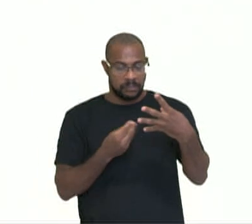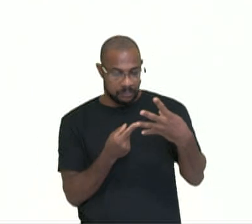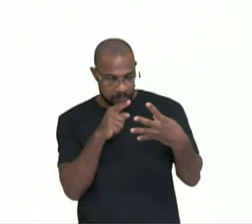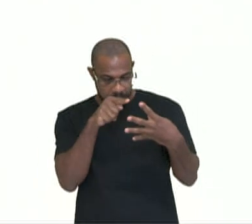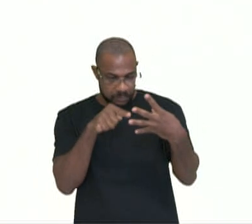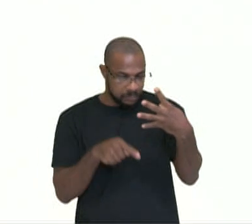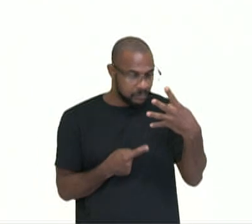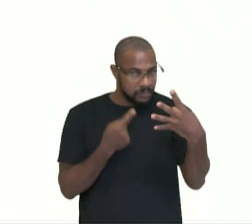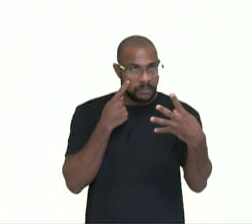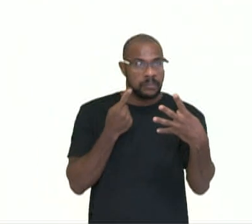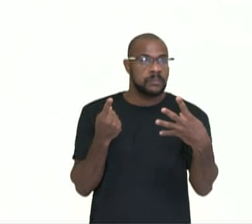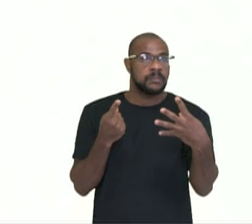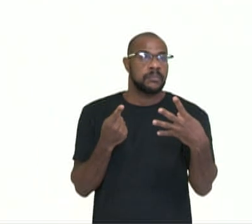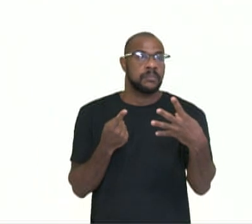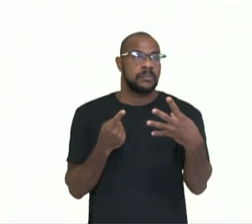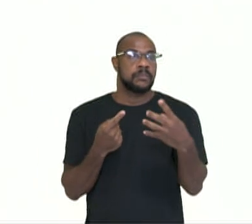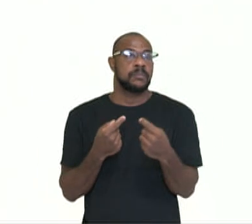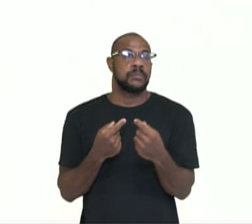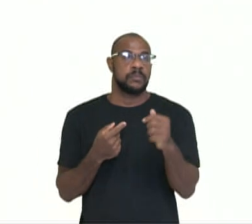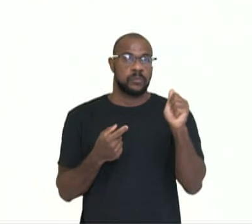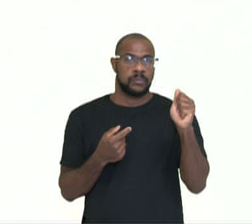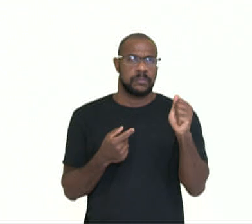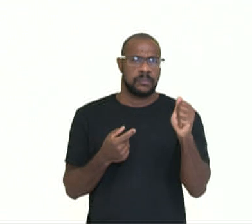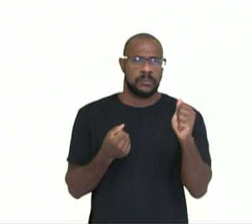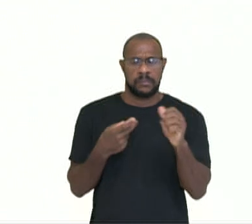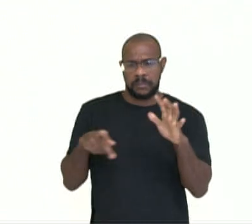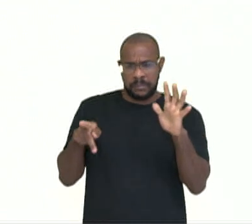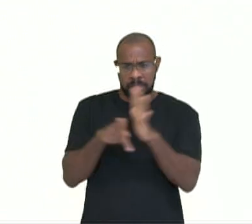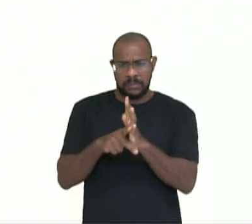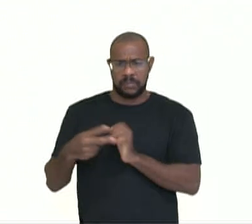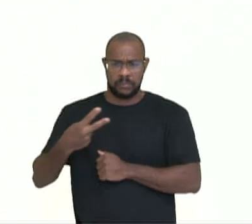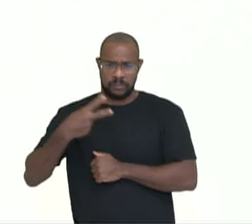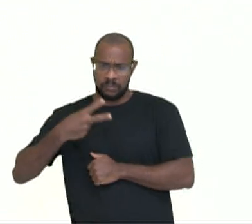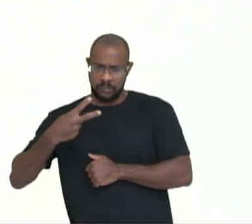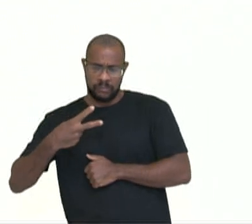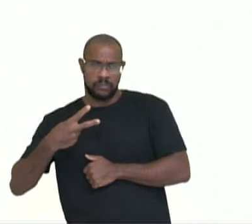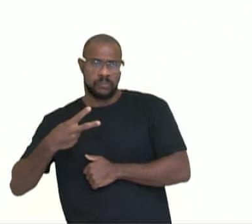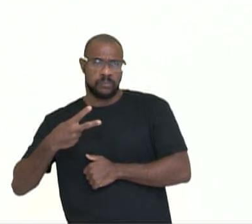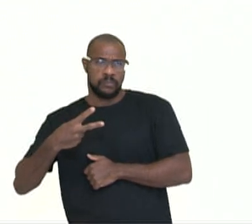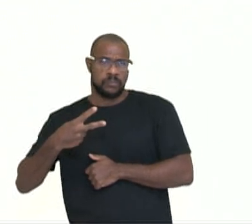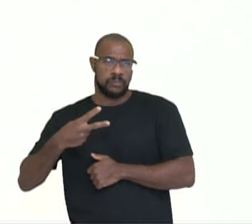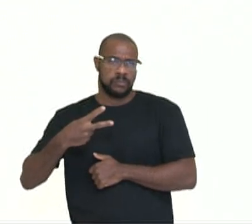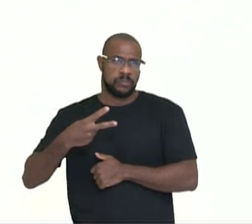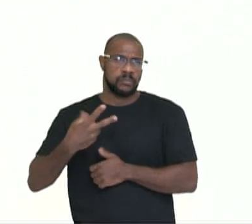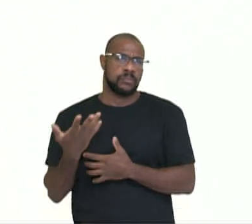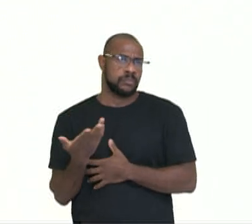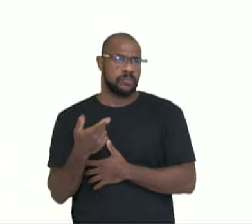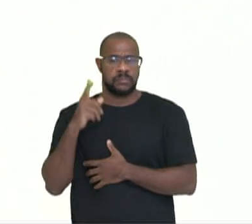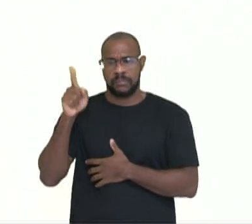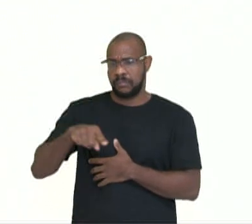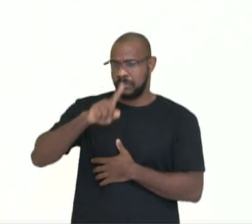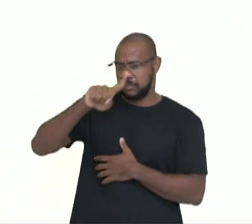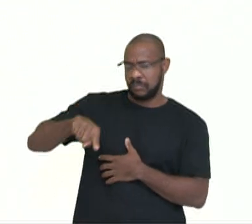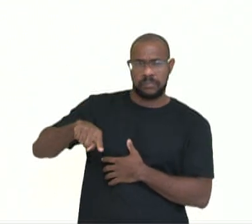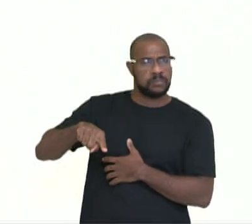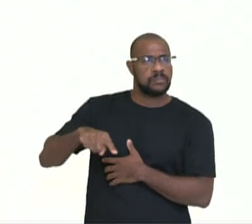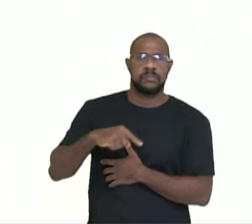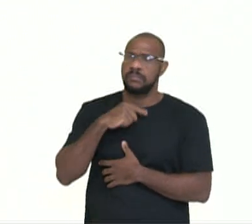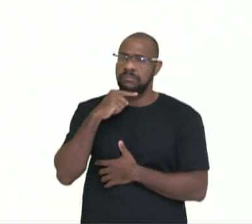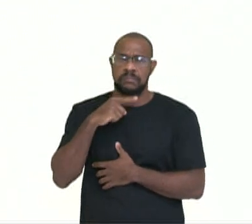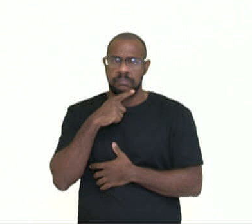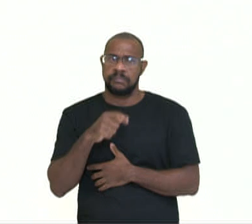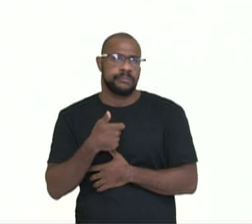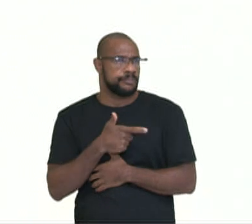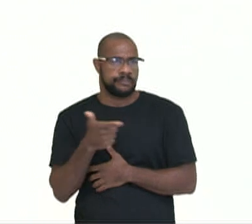ângulo pertence ao segundo quadrante, já corto. Veja, eu já eliminei porque não está no